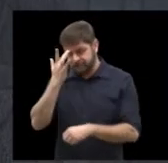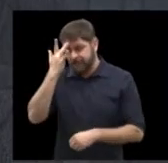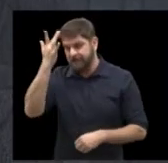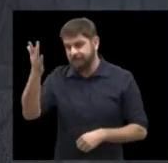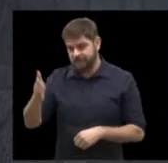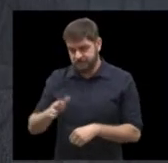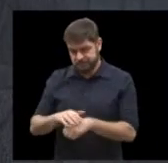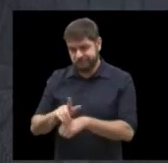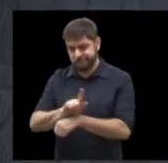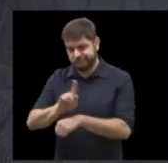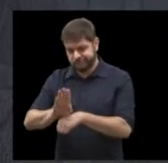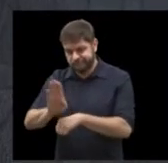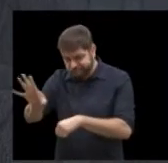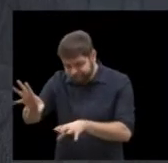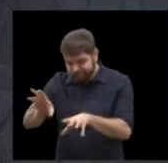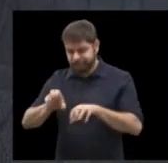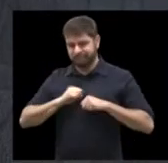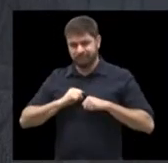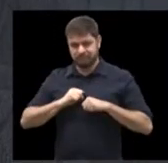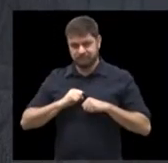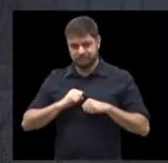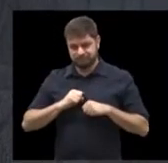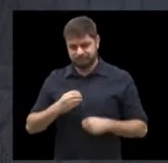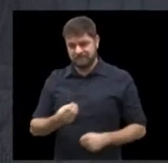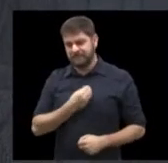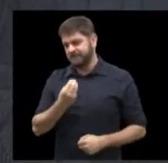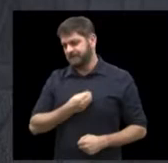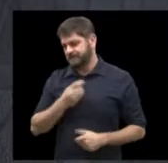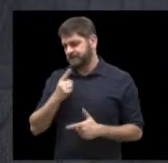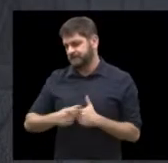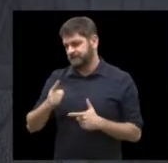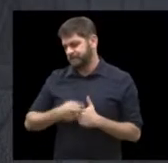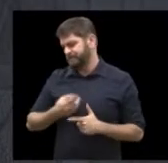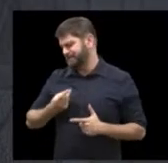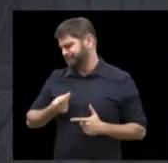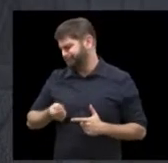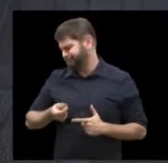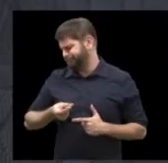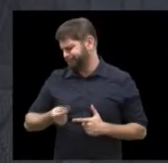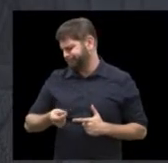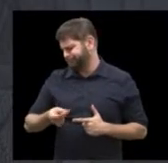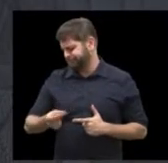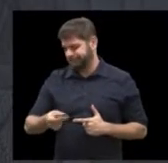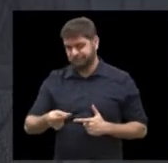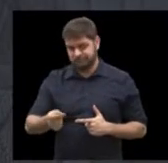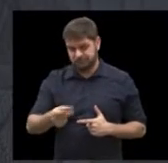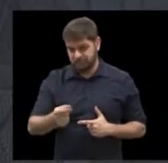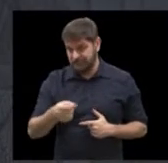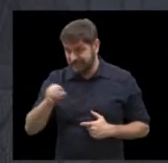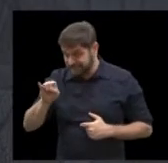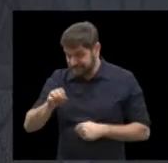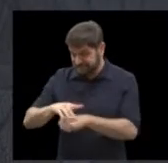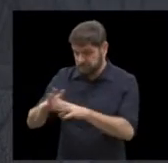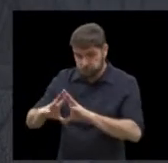facilidade e ficar com sequela, né? A sequela que é o problema. Quando o paciente cura,